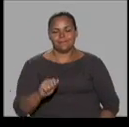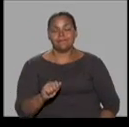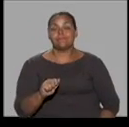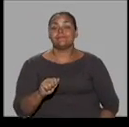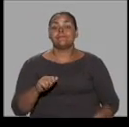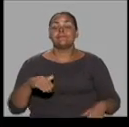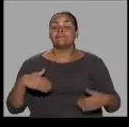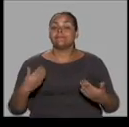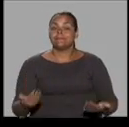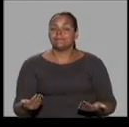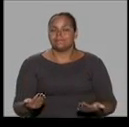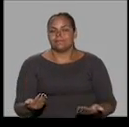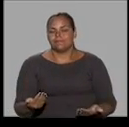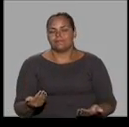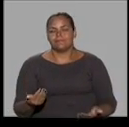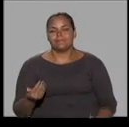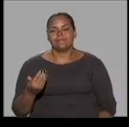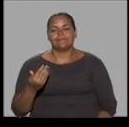exatamente. Automaticamente